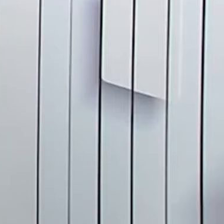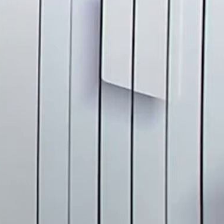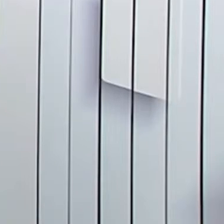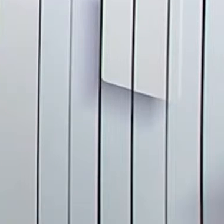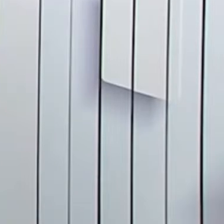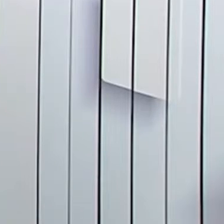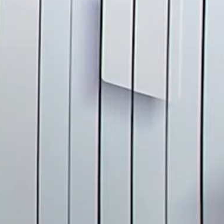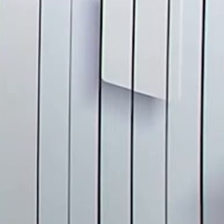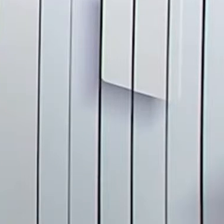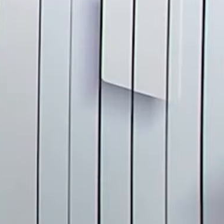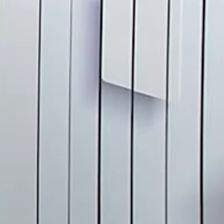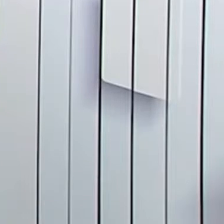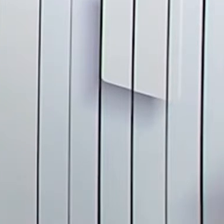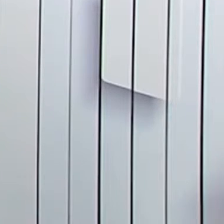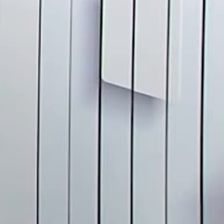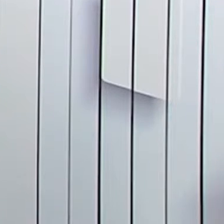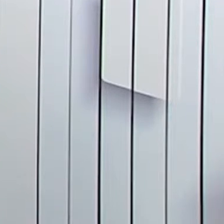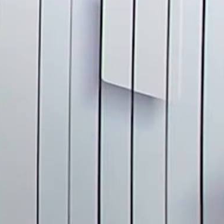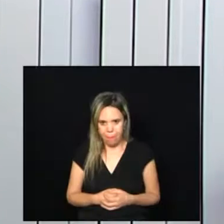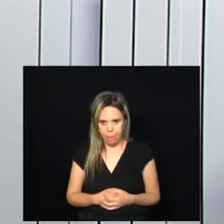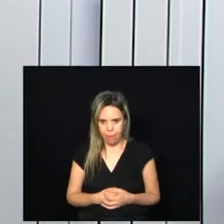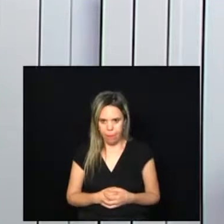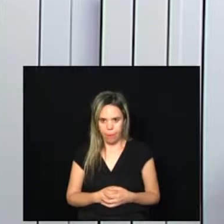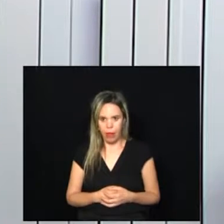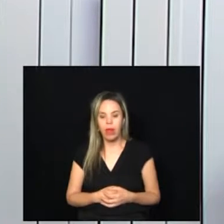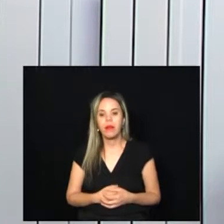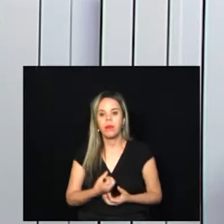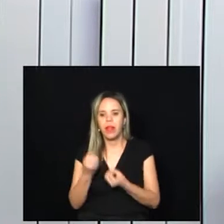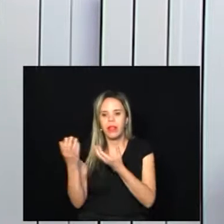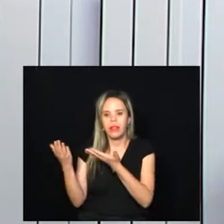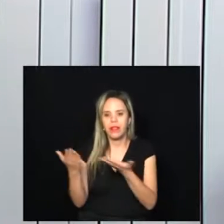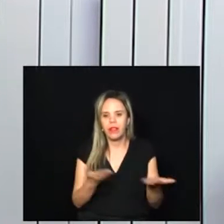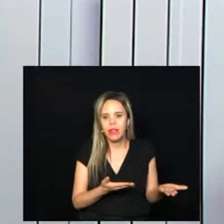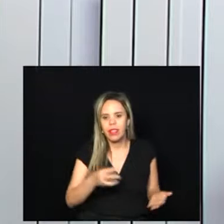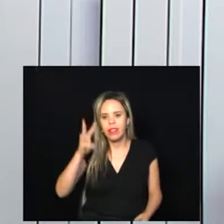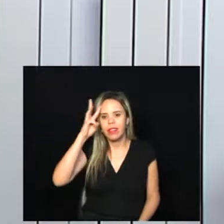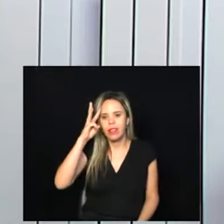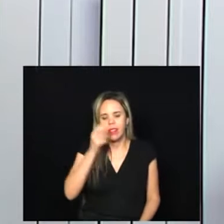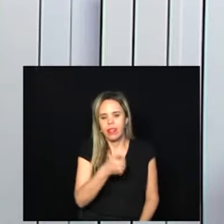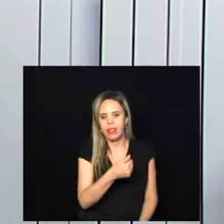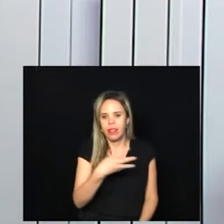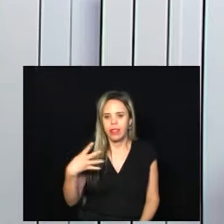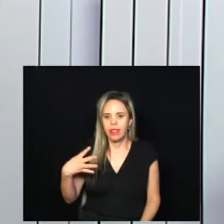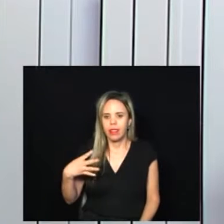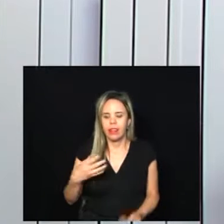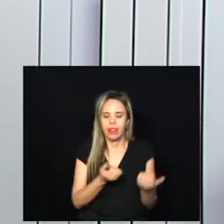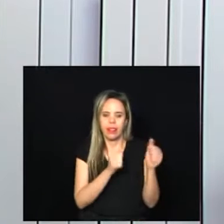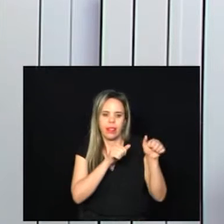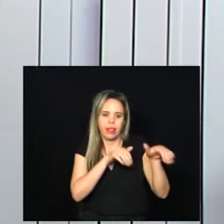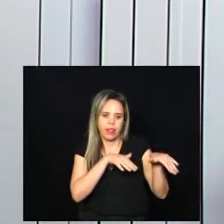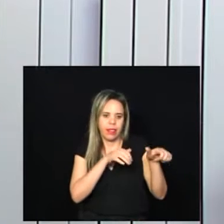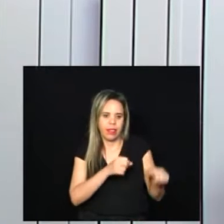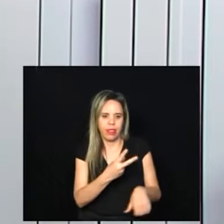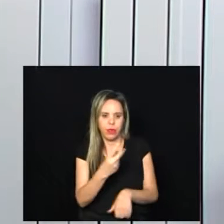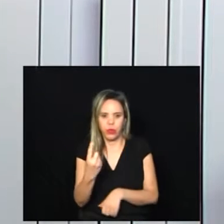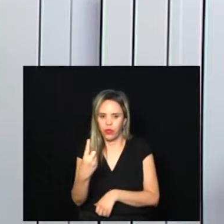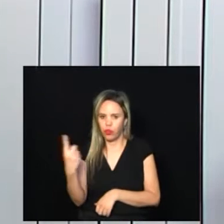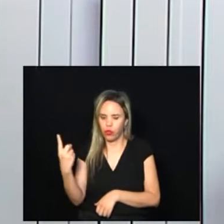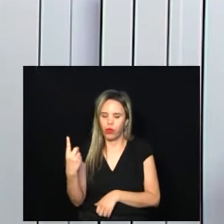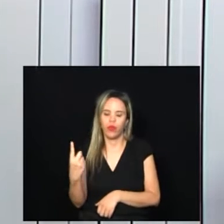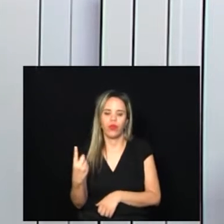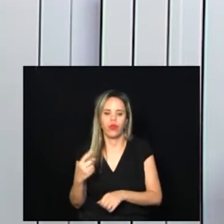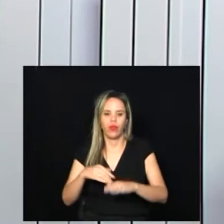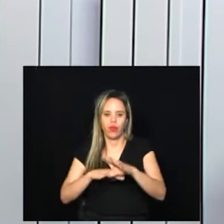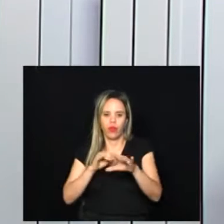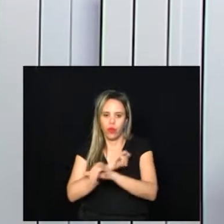Olá, seja bem-vinda, seja bem-vindo. Terça-feira, 14 de setembro de 2021. Começa agora o Câmara